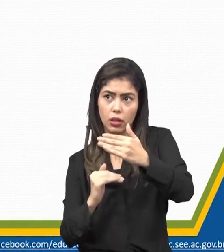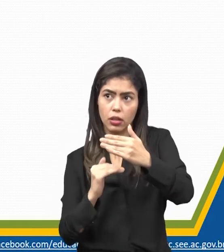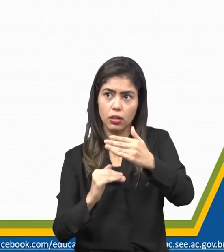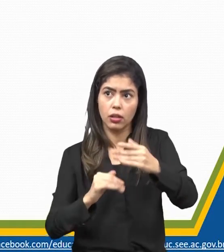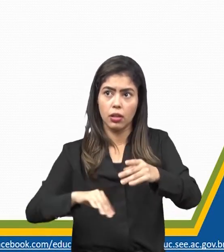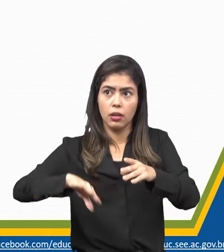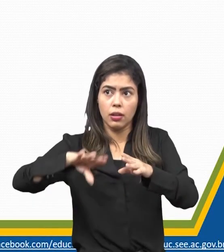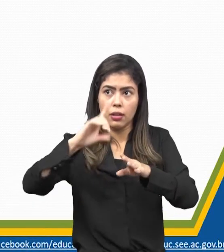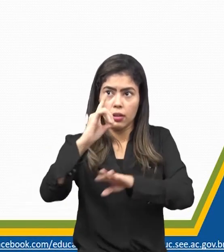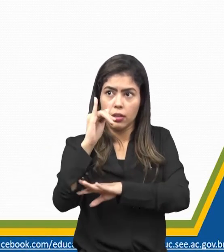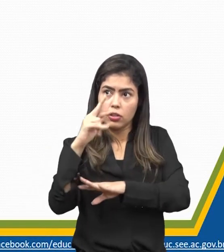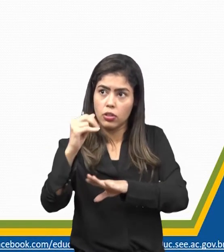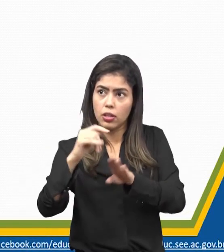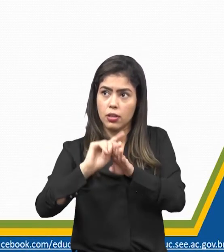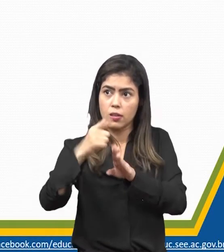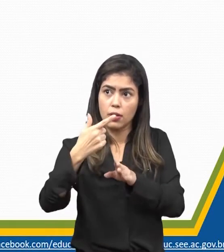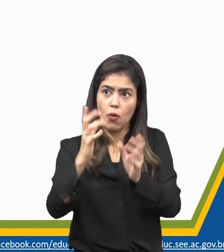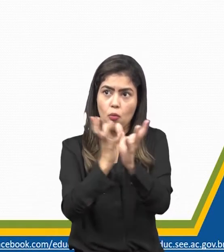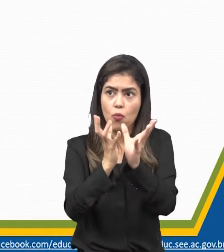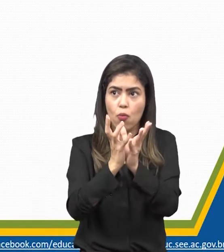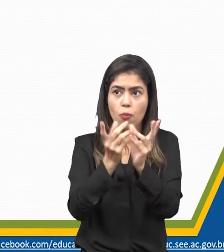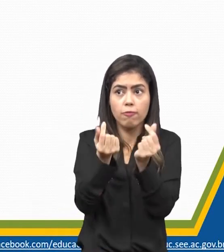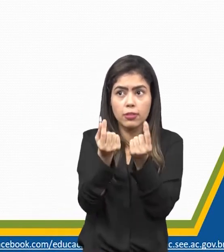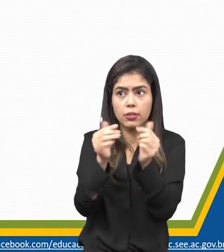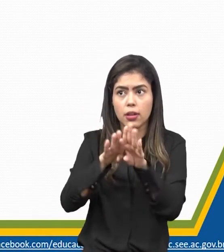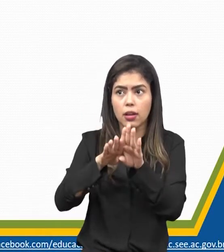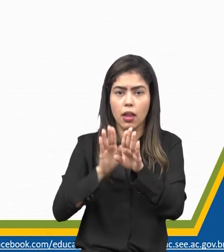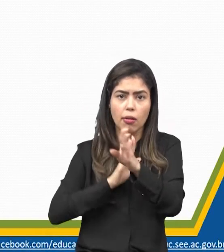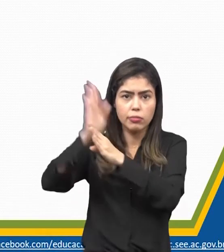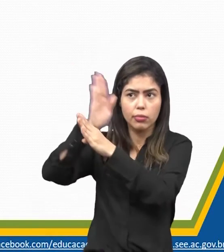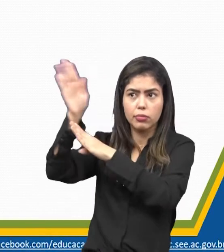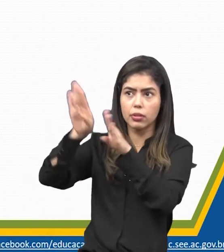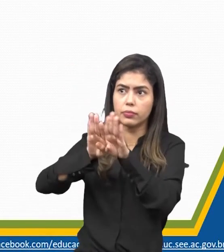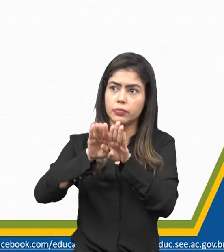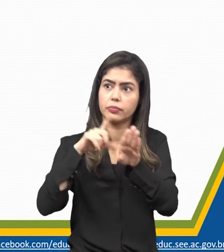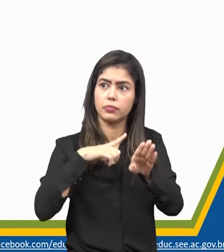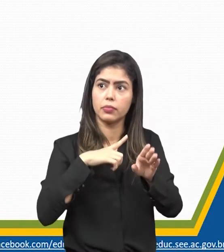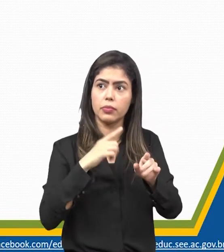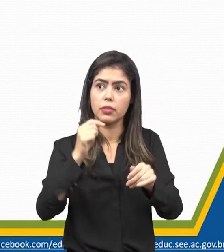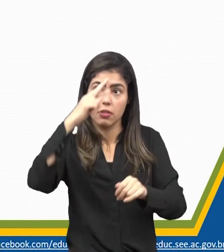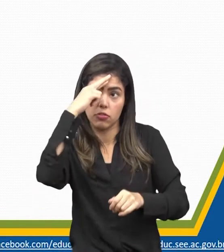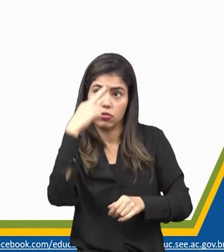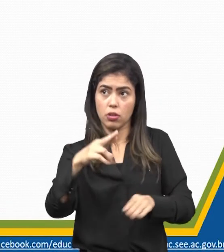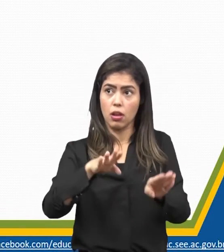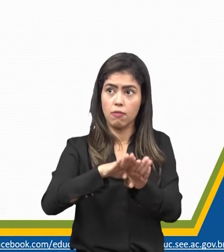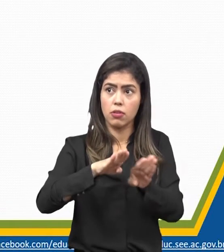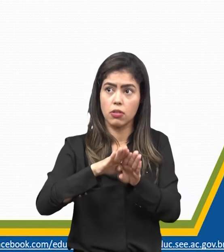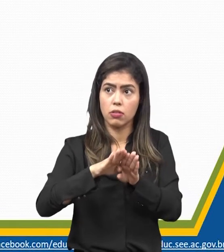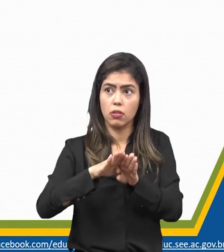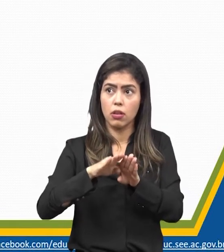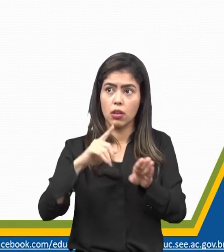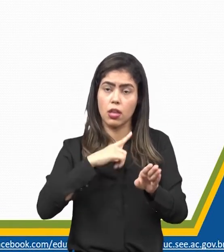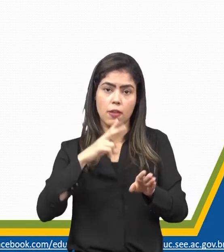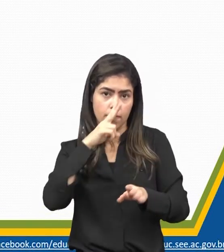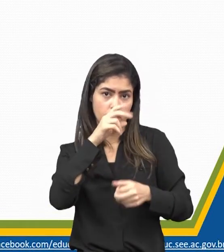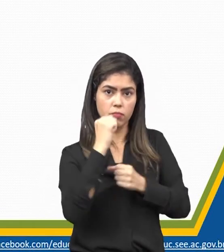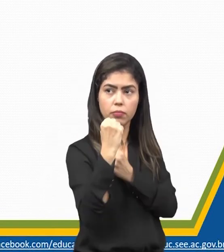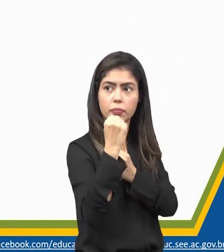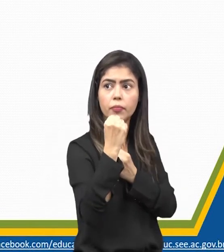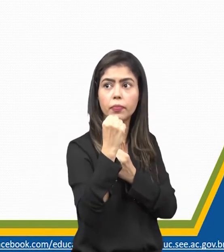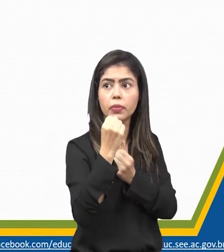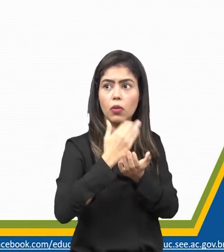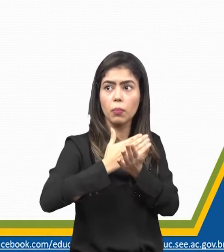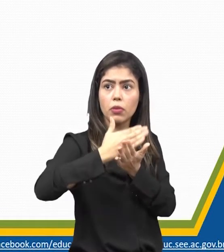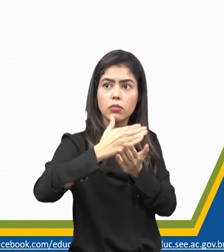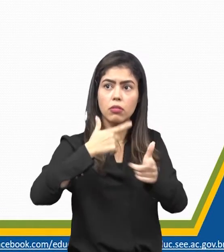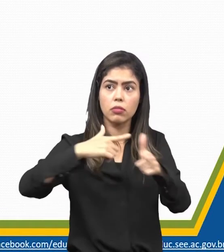domínio e expoliação dos grupos econômicos e financeiros internacionais, fiz-me chefe de uma revolução e venci.